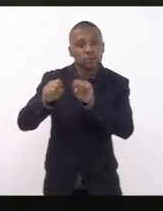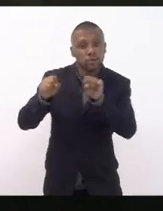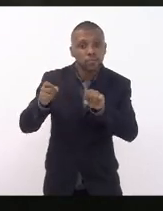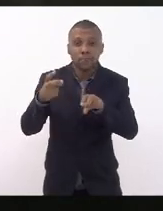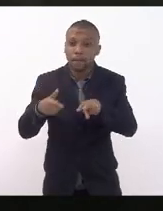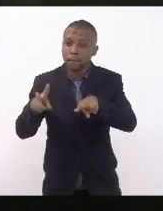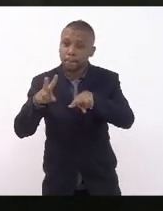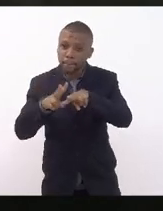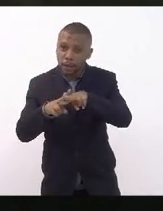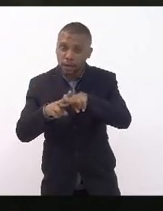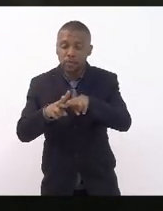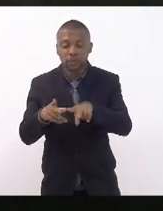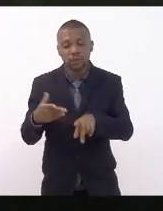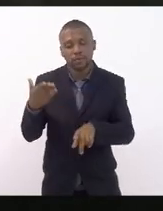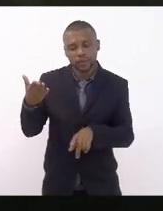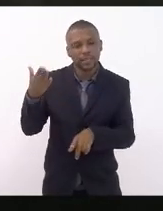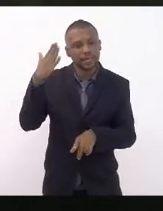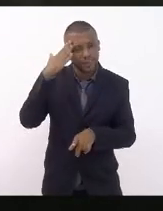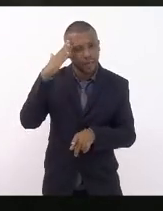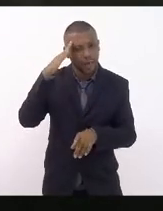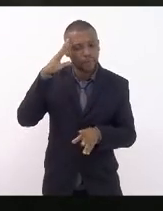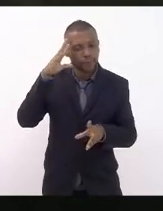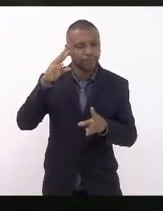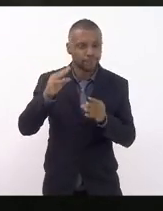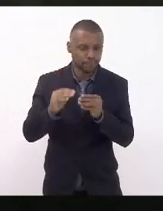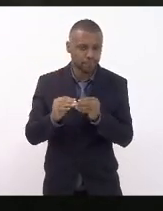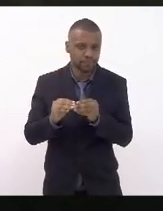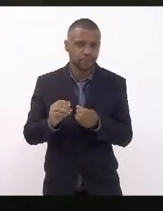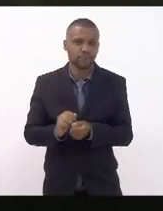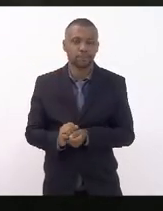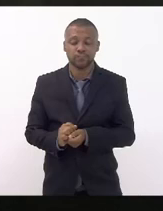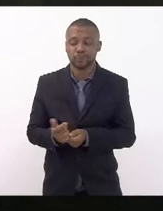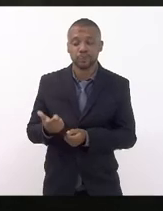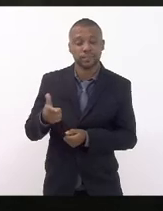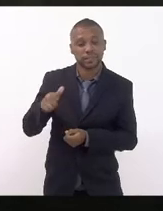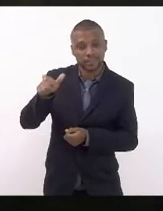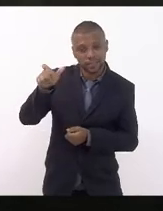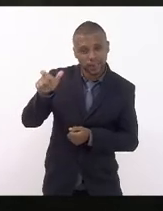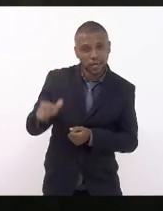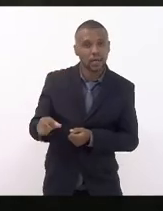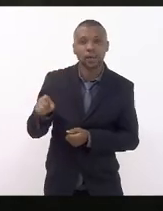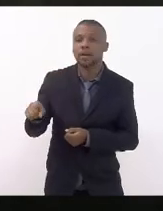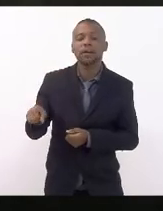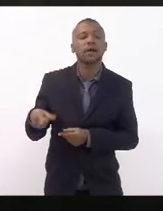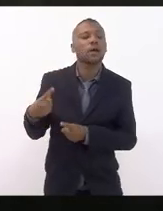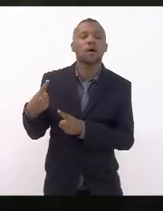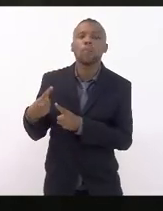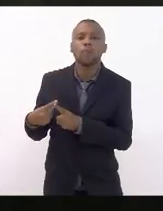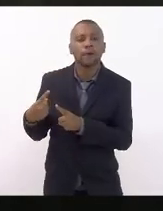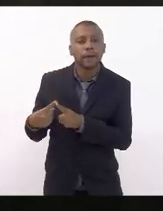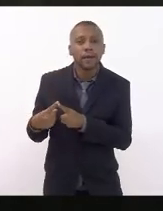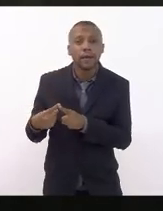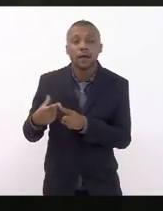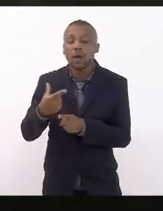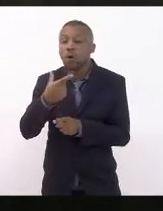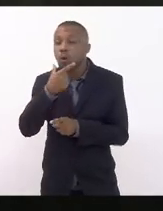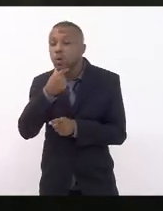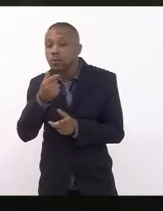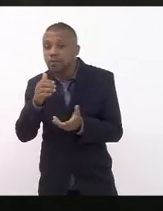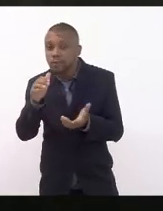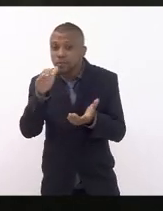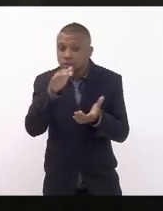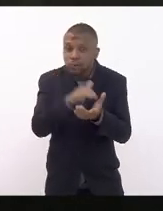penitenciário, e Vossa Excelência sabe disso, que está ali porque o seu